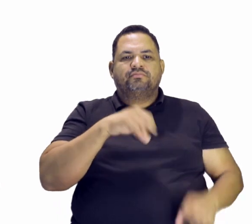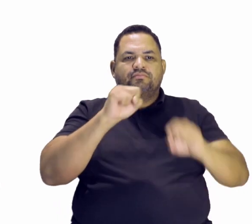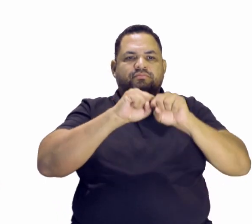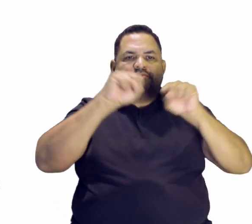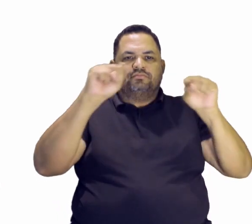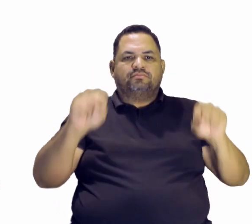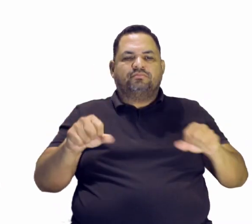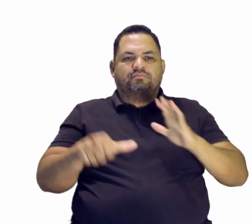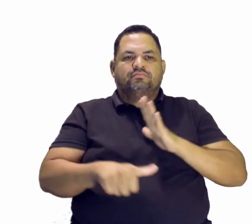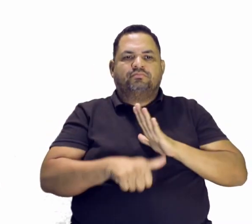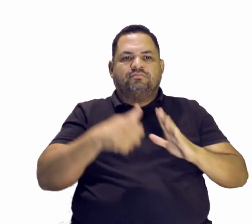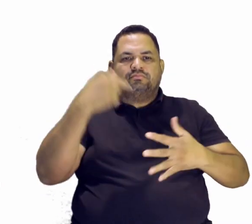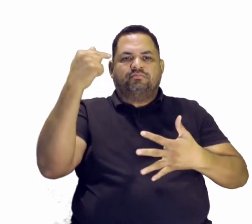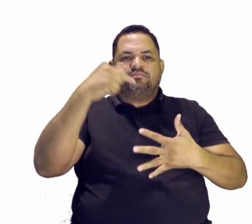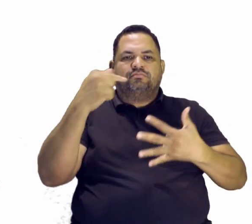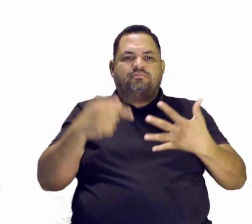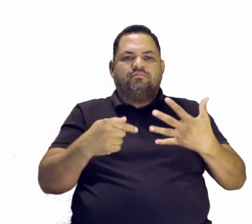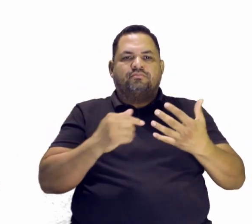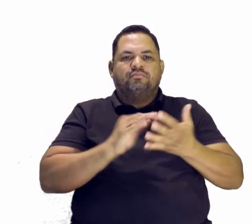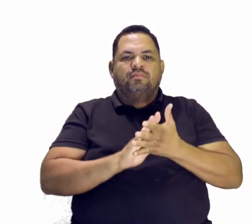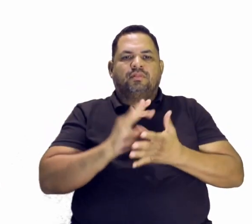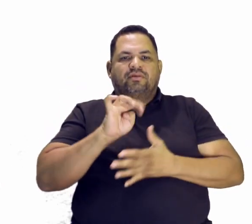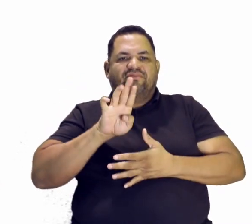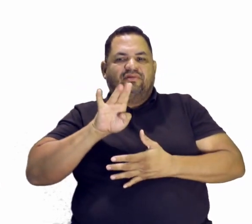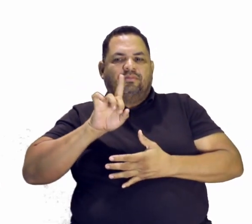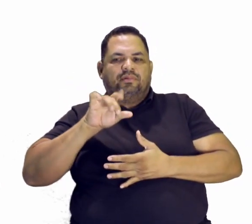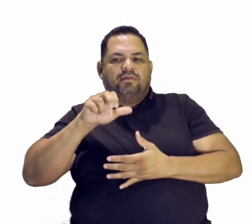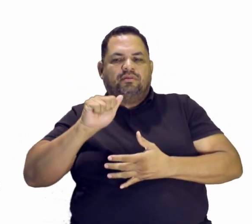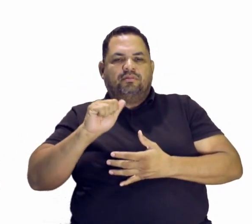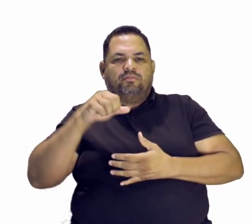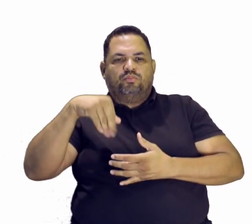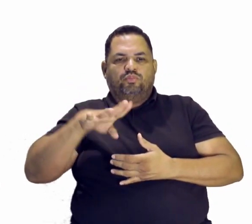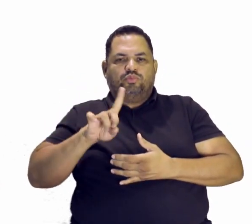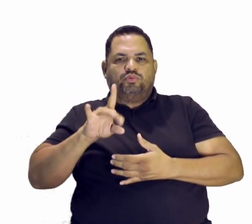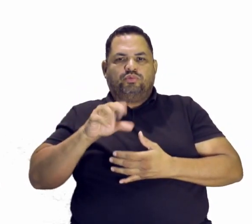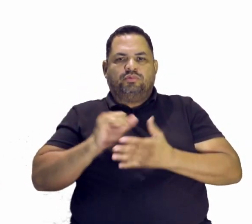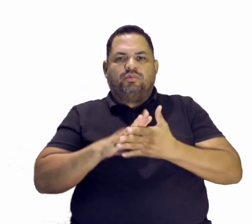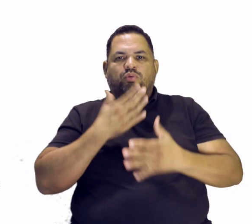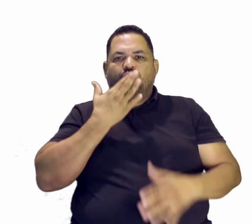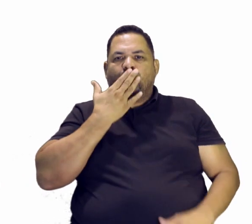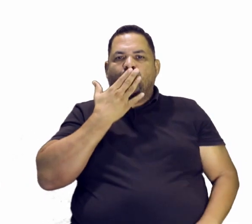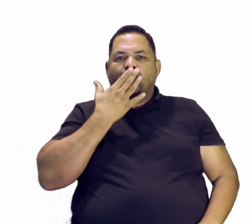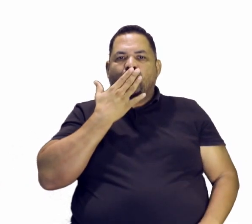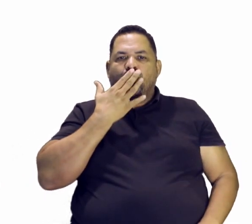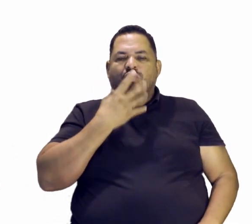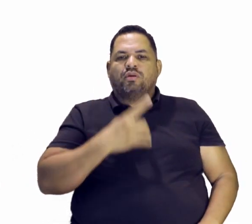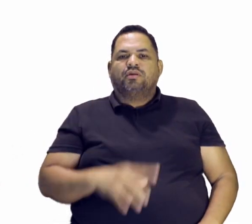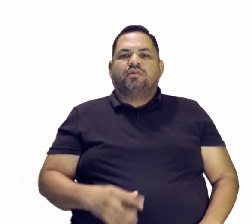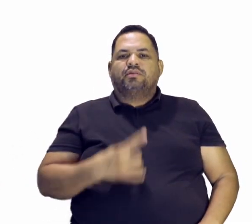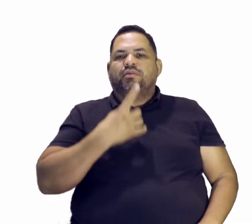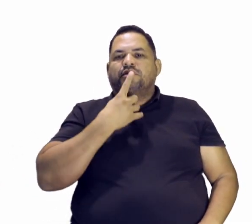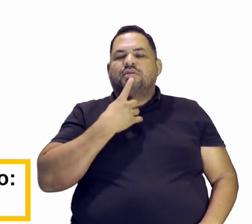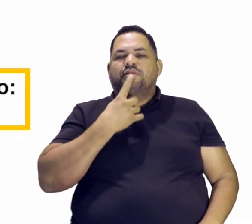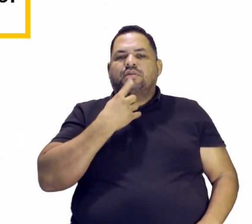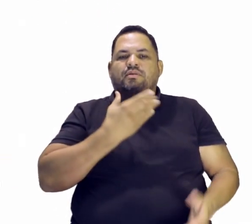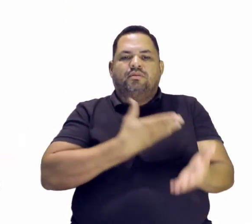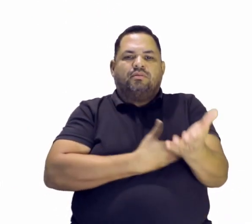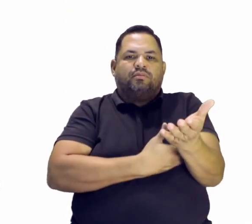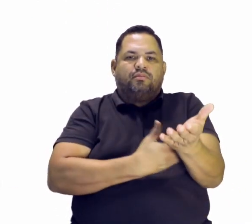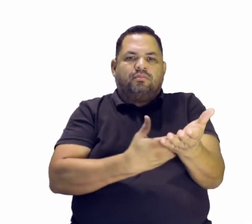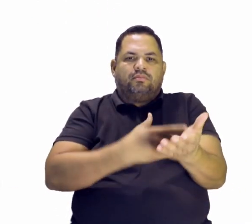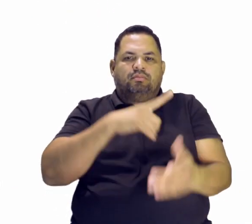primários de classificação da fibra muscular. Na cor da fibra, por exemplo, branca ou vermelha, que a gente vai ter